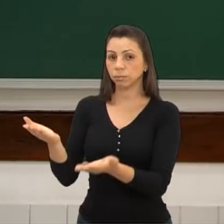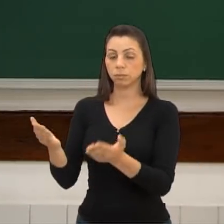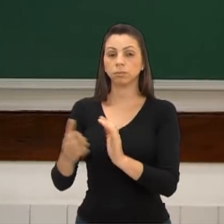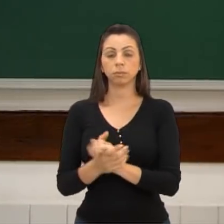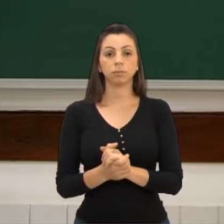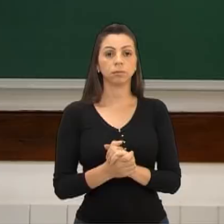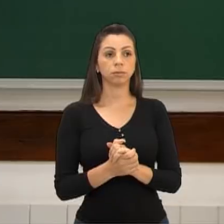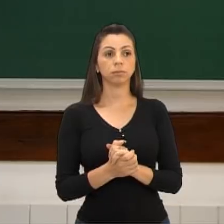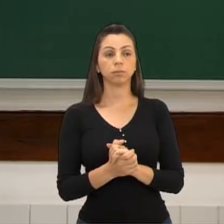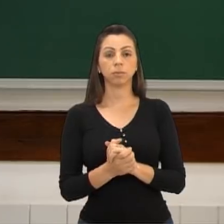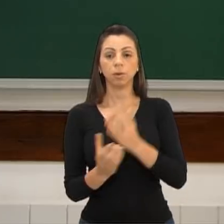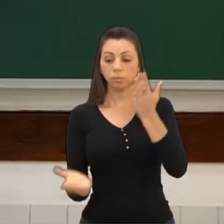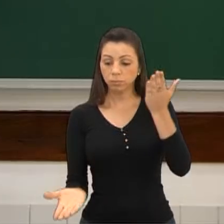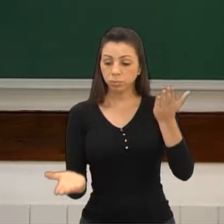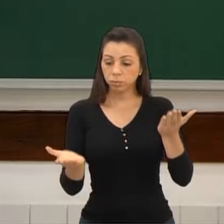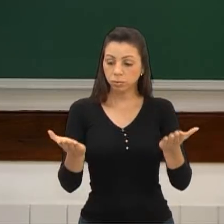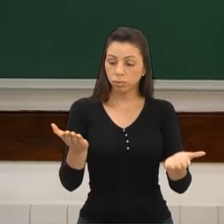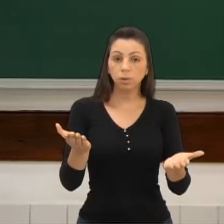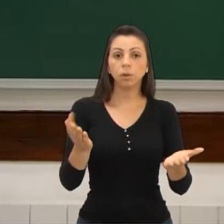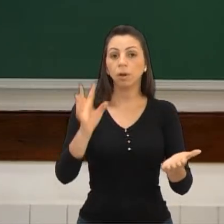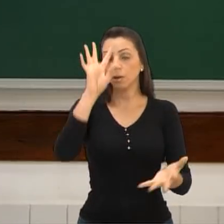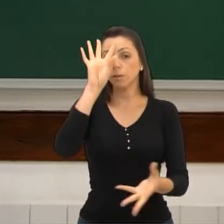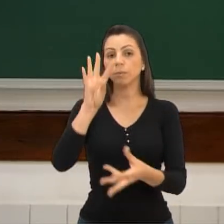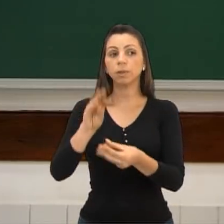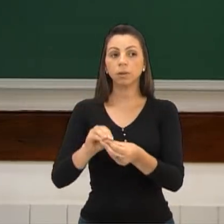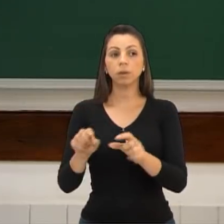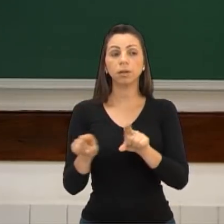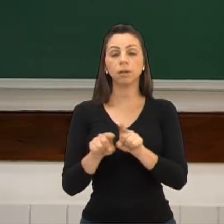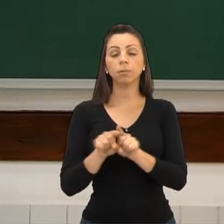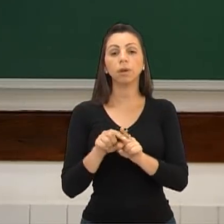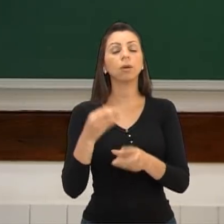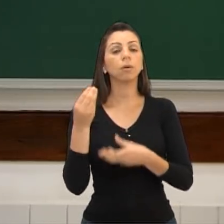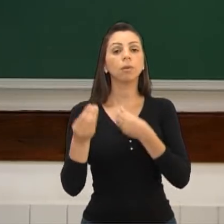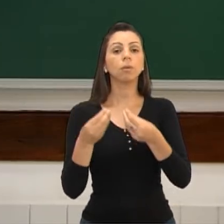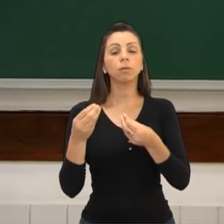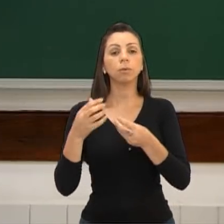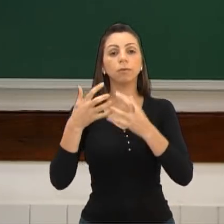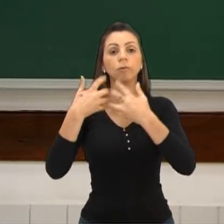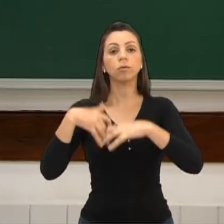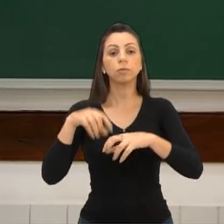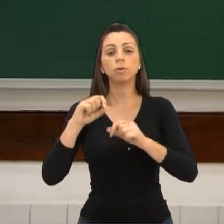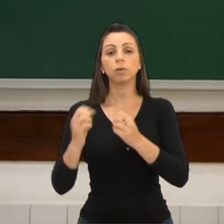razão proporcional e a ideia de proporcionalidade.